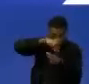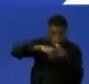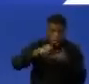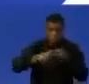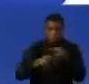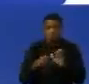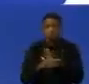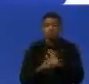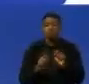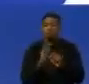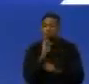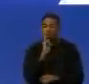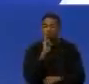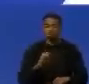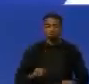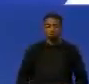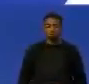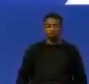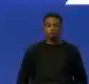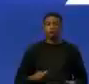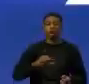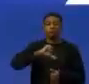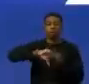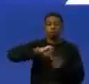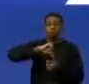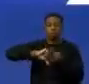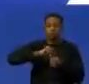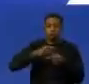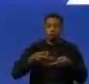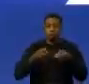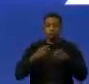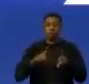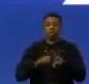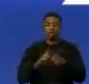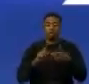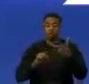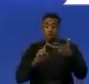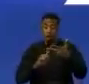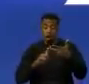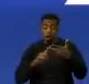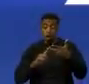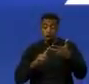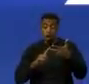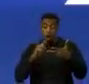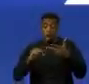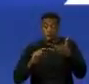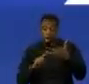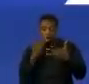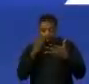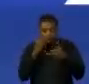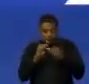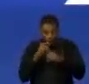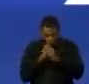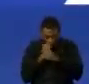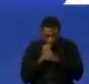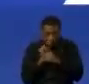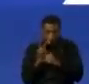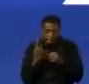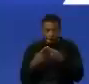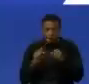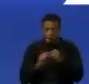perguntar exatamente isso daqui. A mudança observada da fase 3 para a fase 4 do experimento ocorre porque